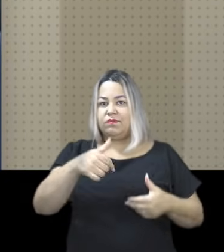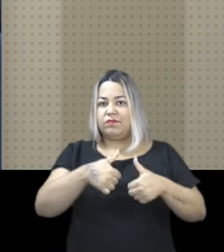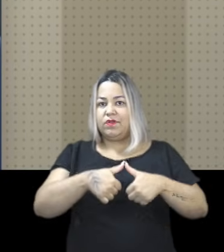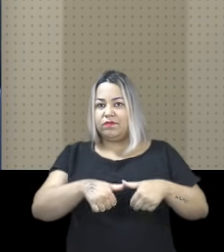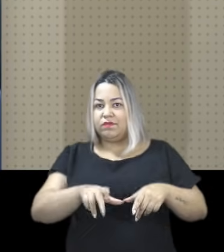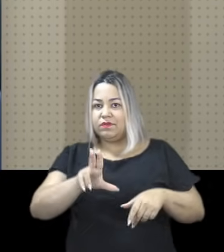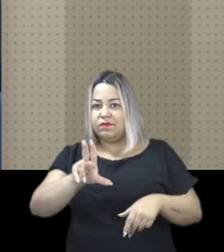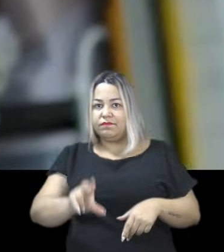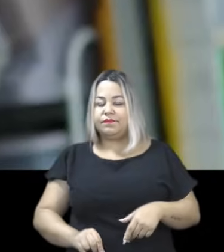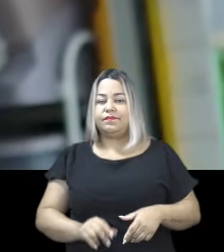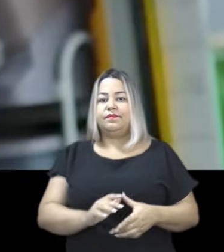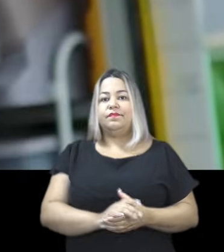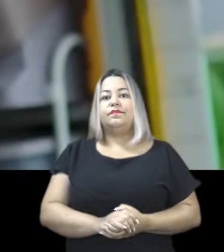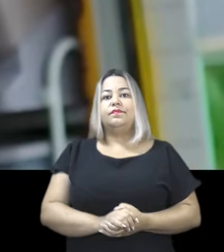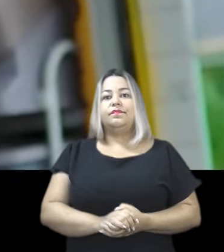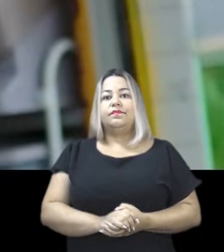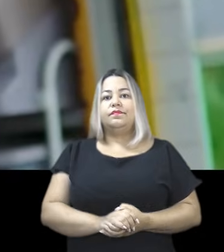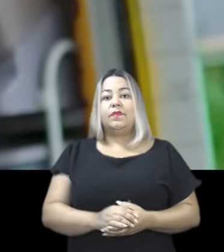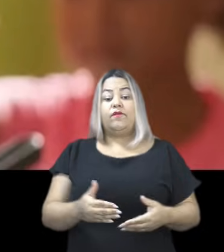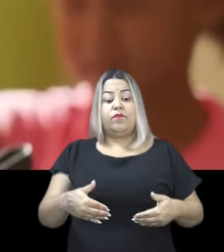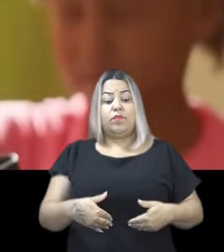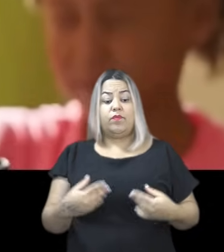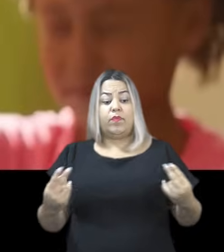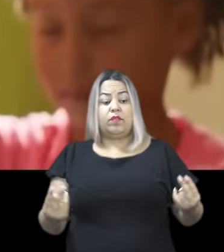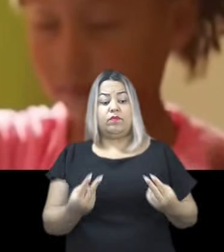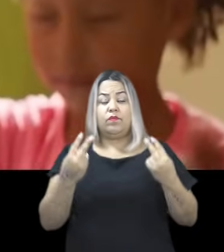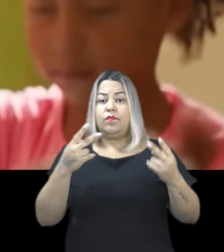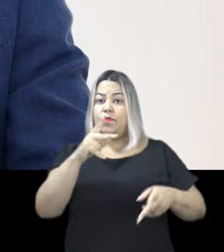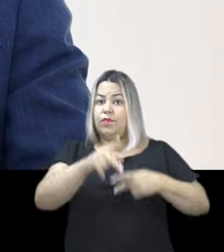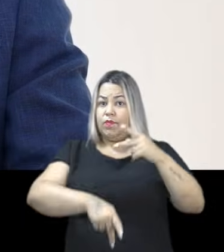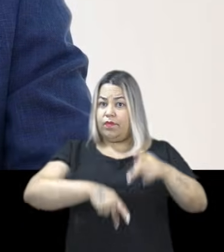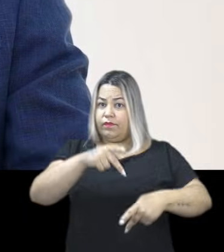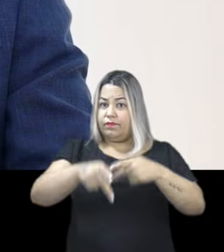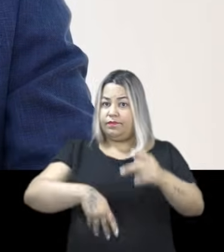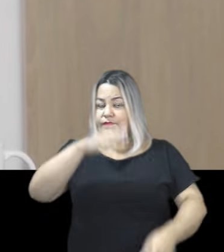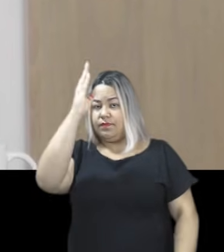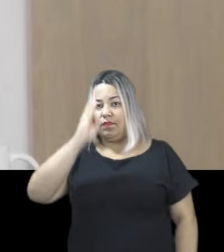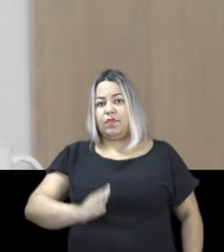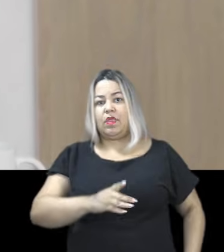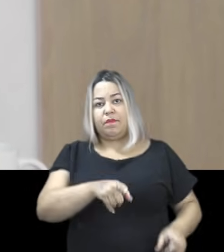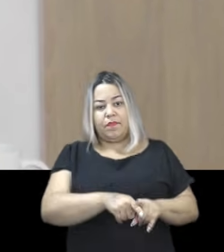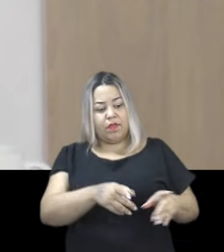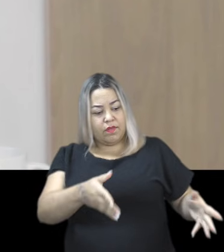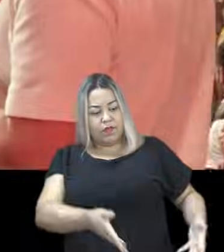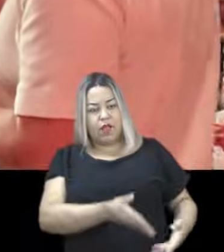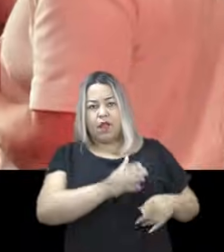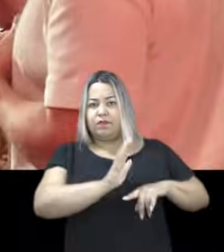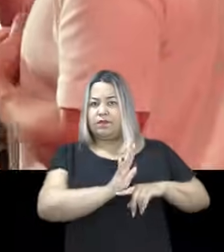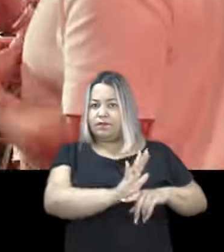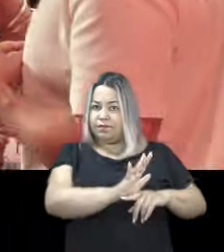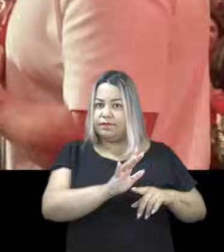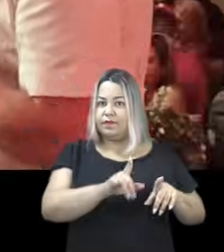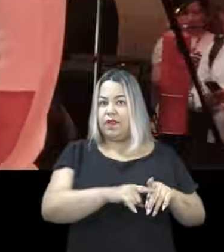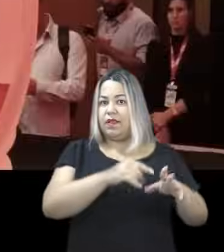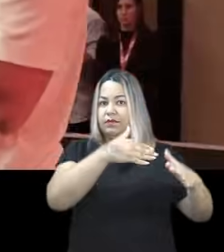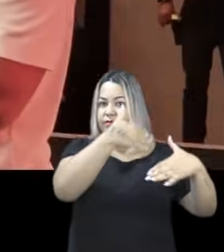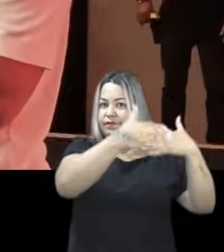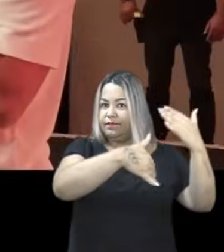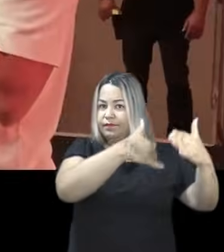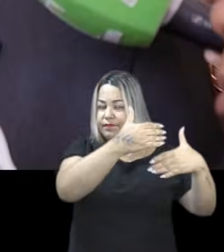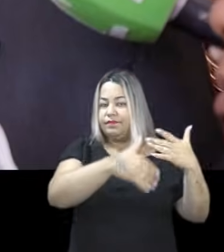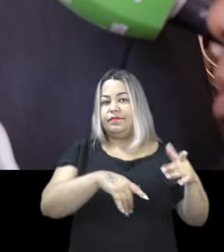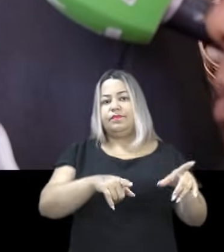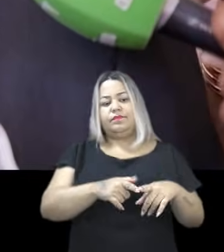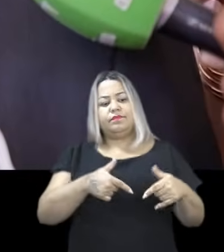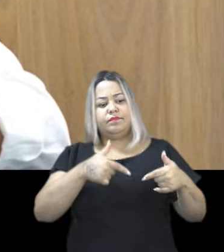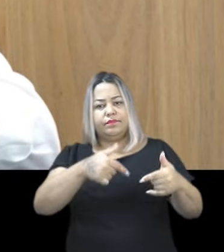mapa da fome. Aqui valorizamos o povo brasileiro. Damos voz a quem ajuda o Brasil a crescer, a quem dá a